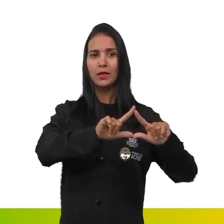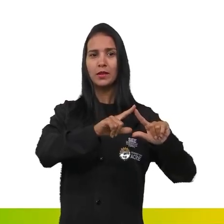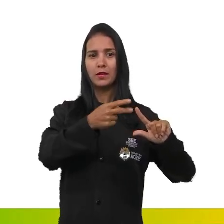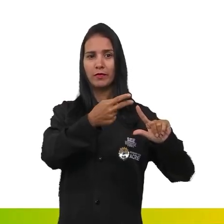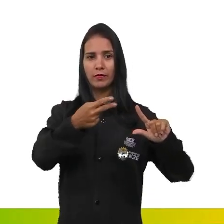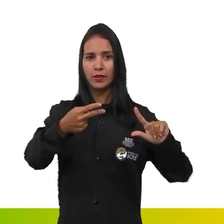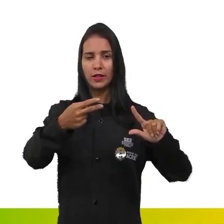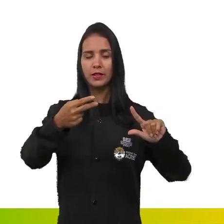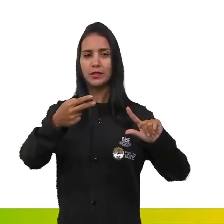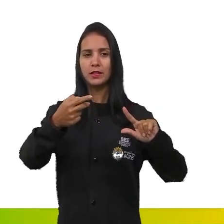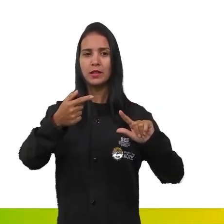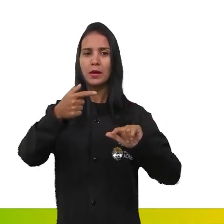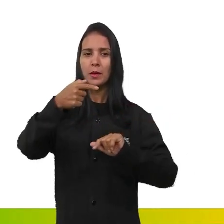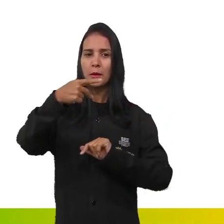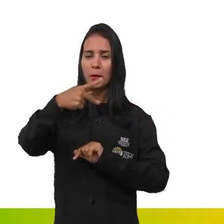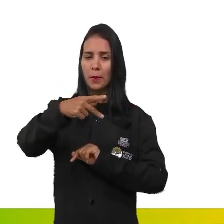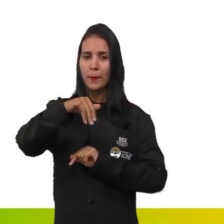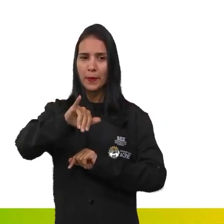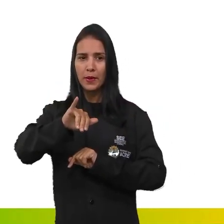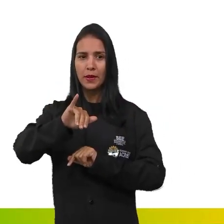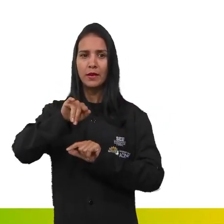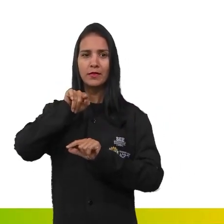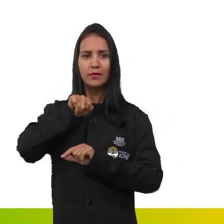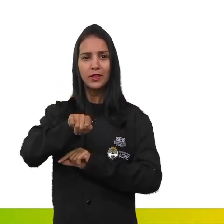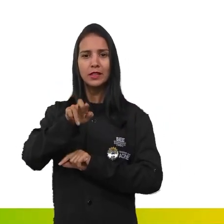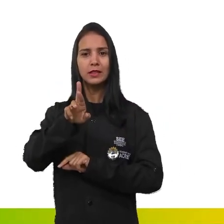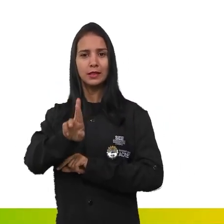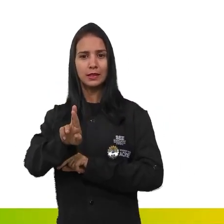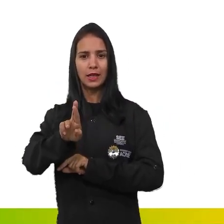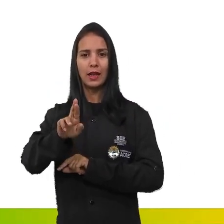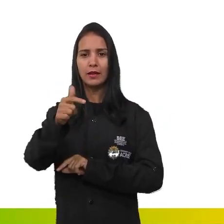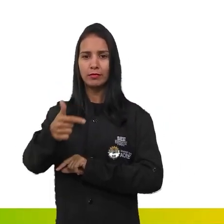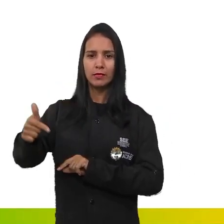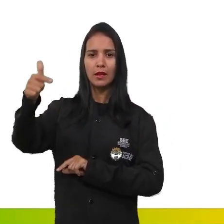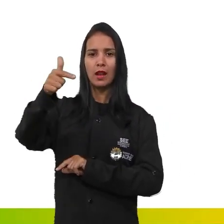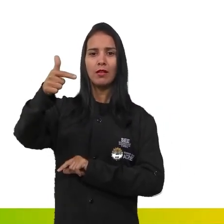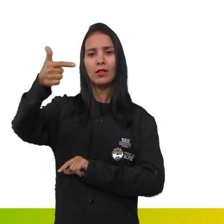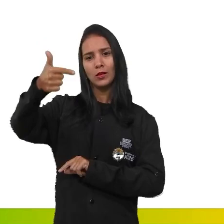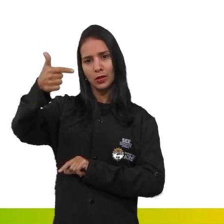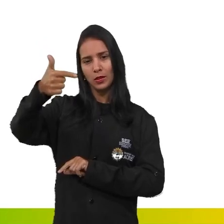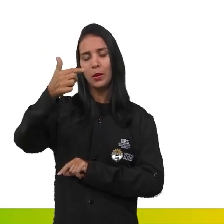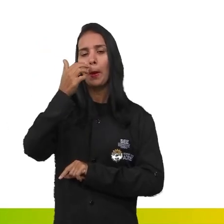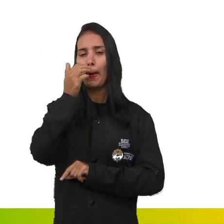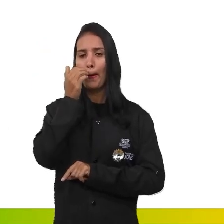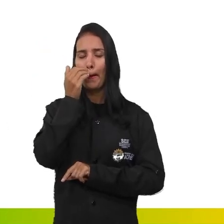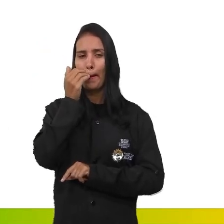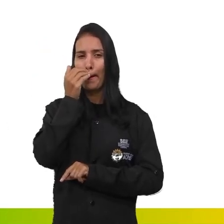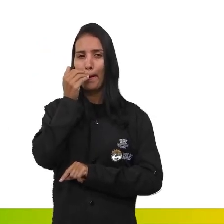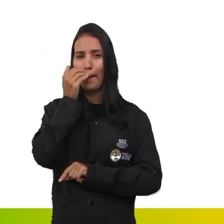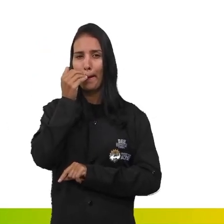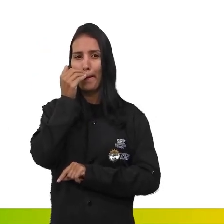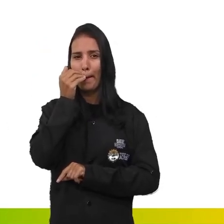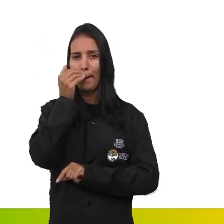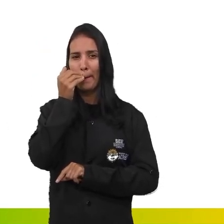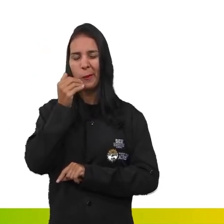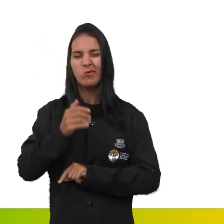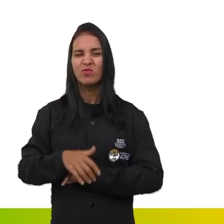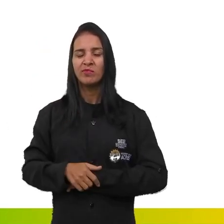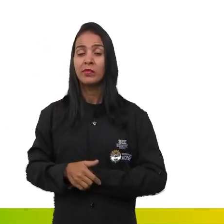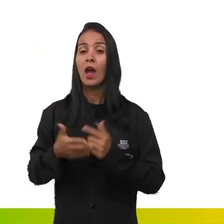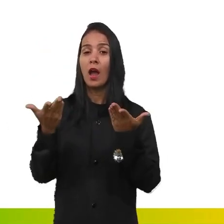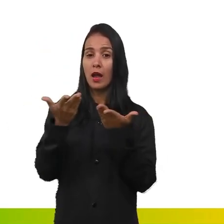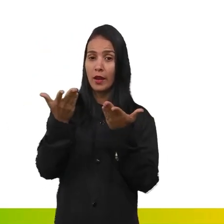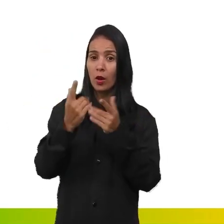assim, se essa circunferência aqui tem essa área, π vezes R ao quadrado, e agora eu multiplico pela